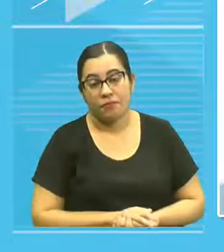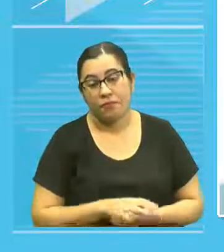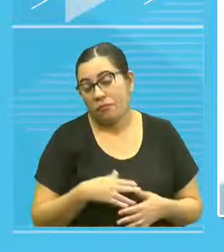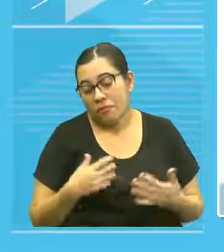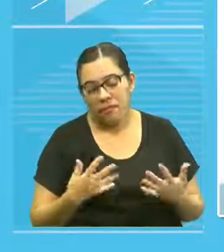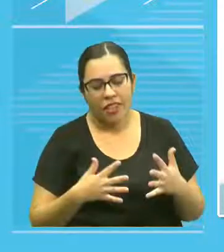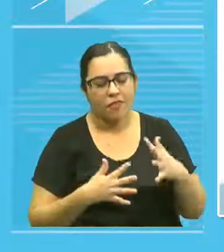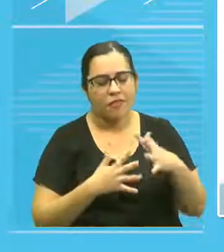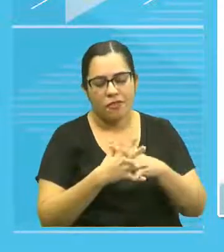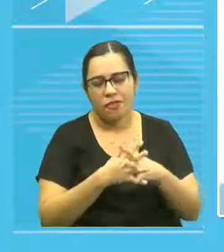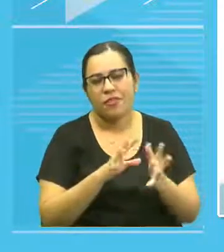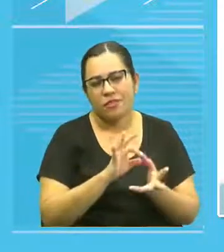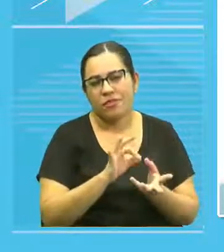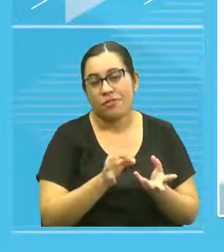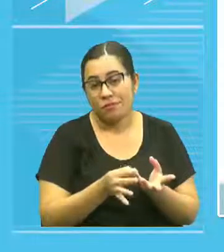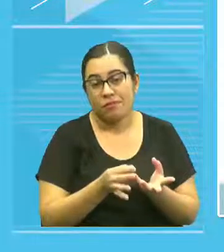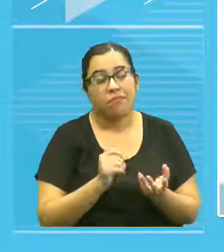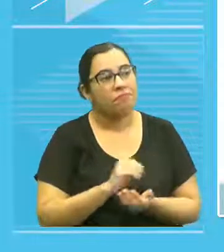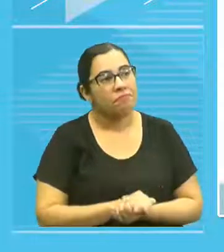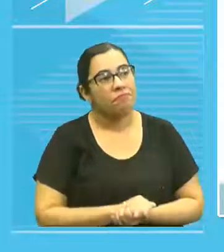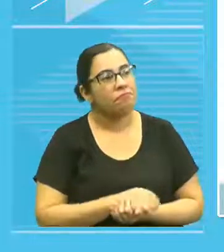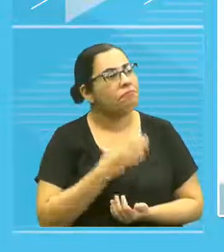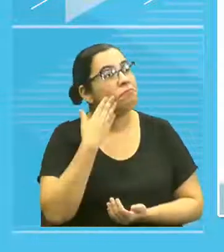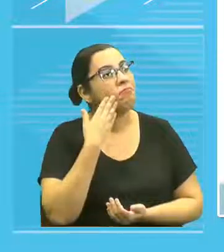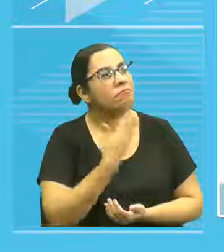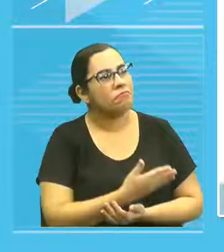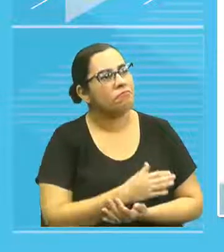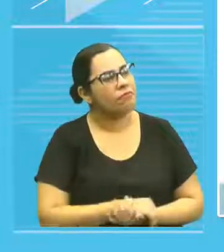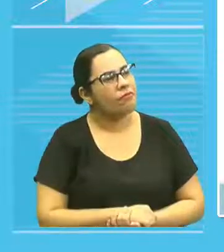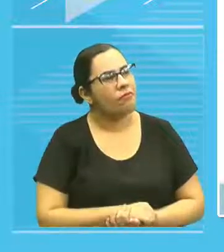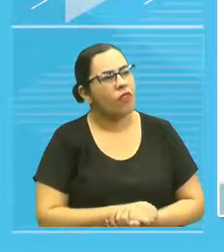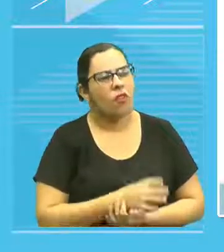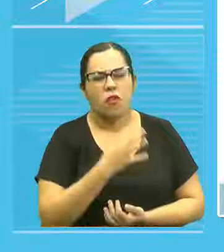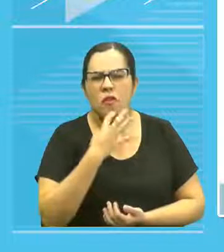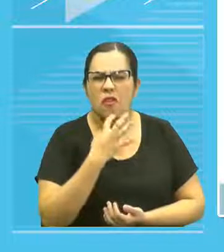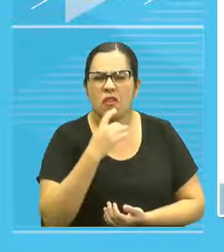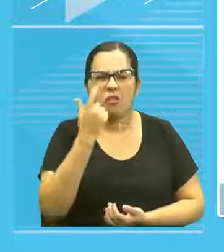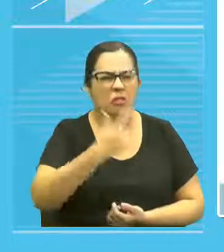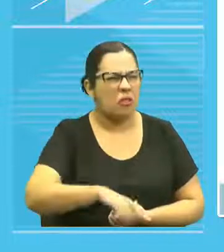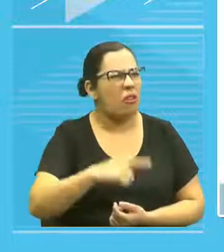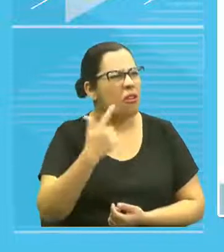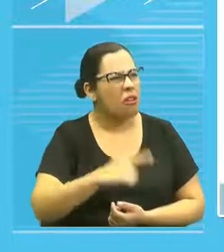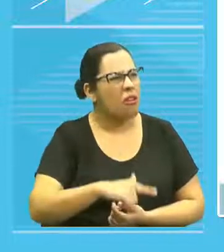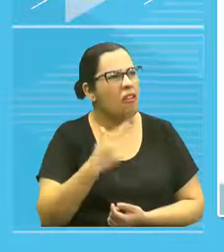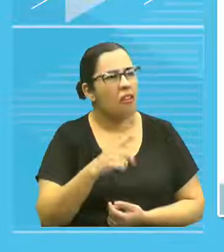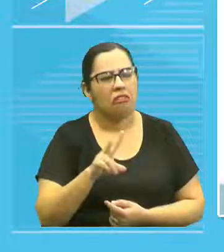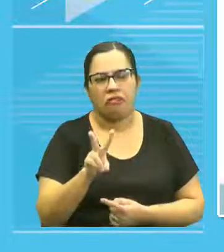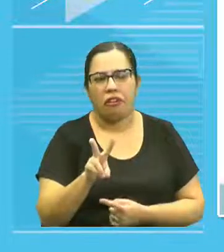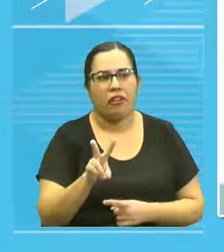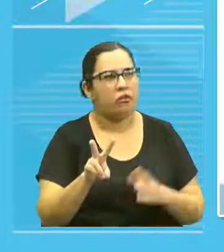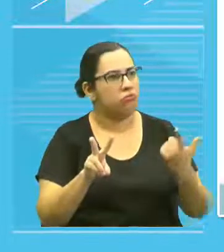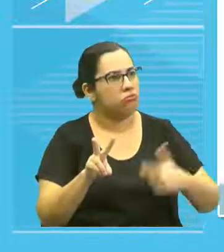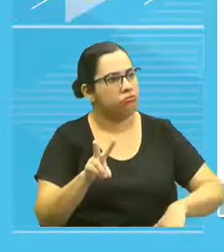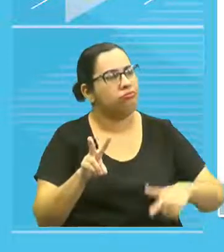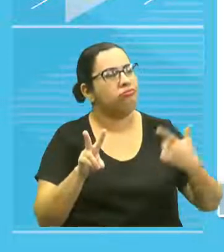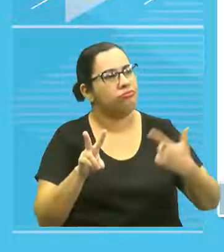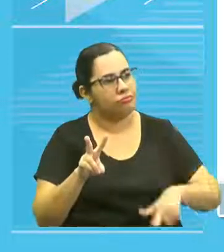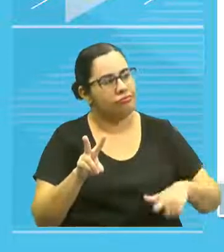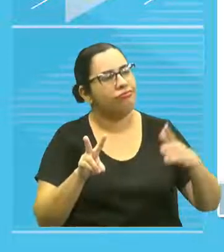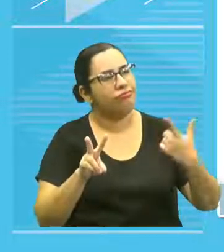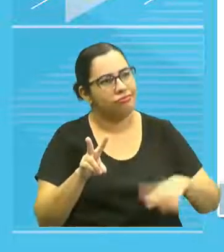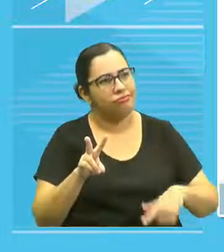advogado e consoante Olha que um dos caras o Cruz e Sousa ele repetiu demais a constante ver